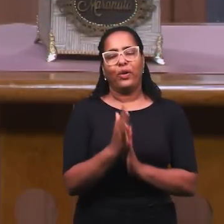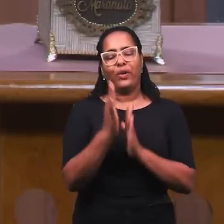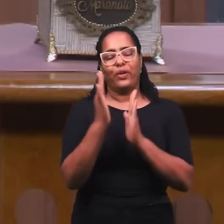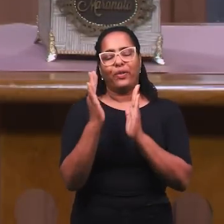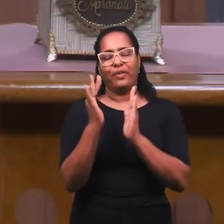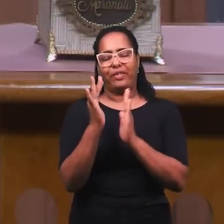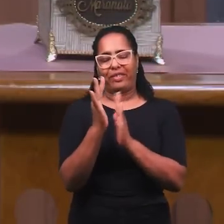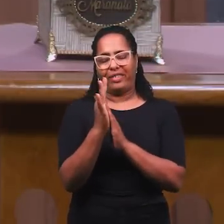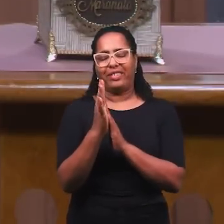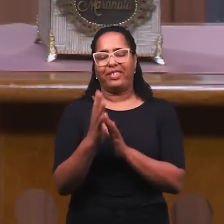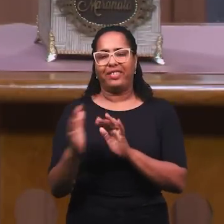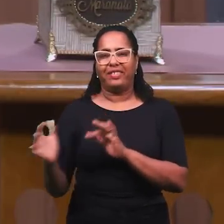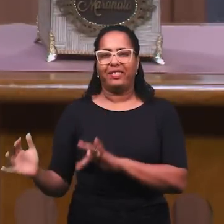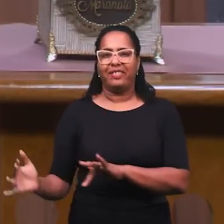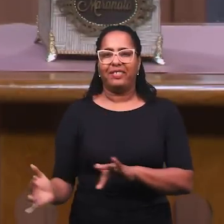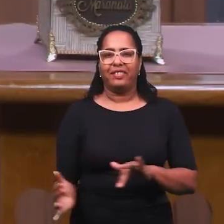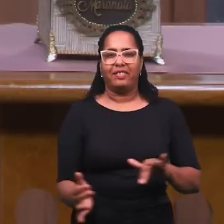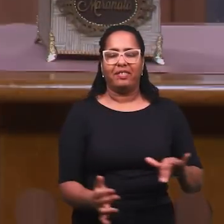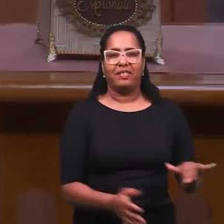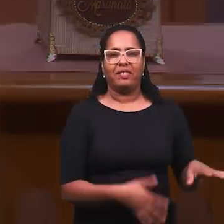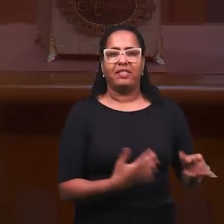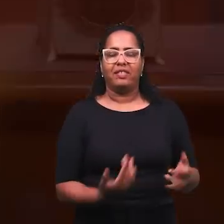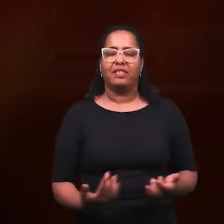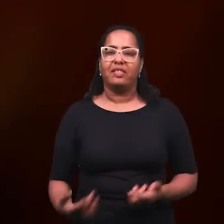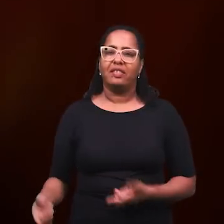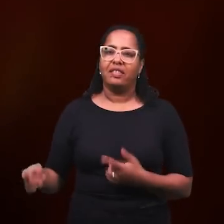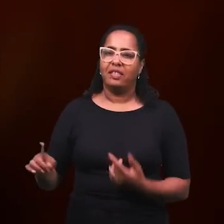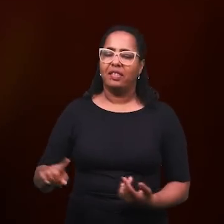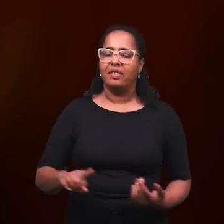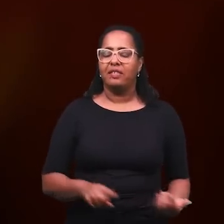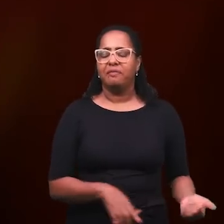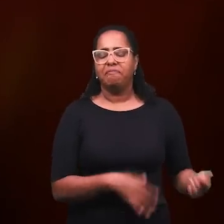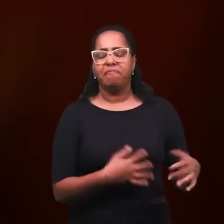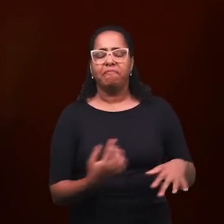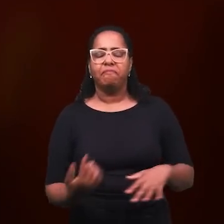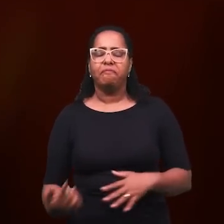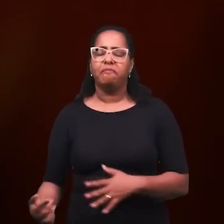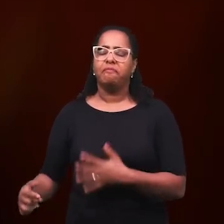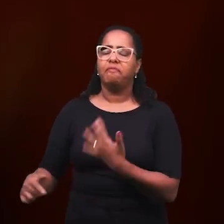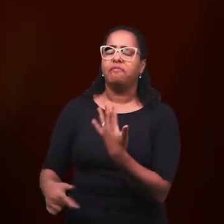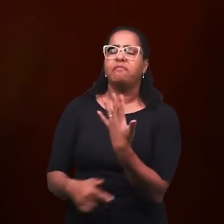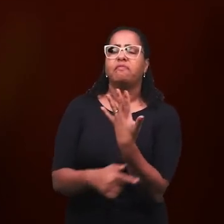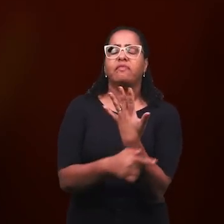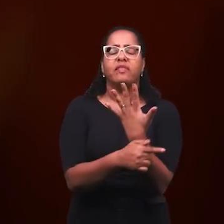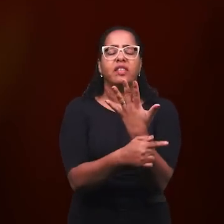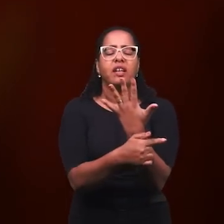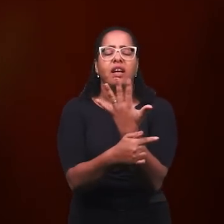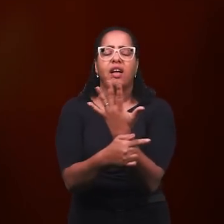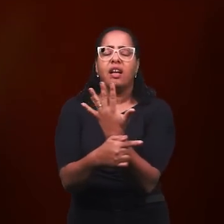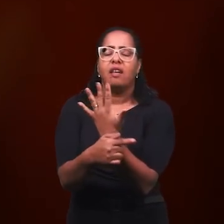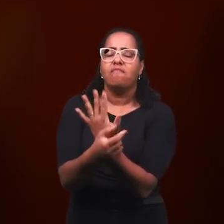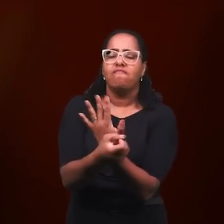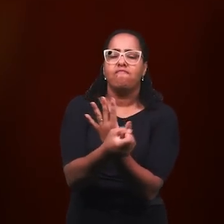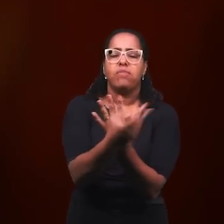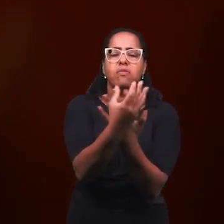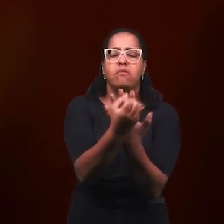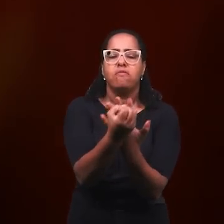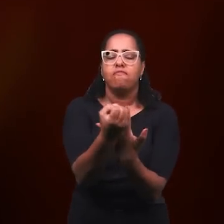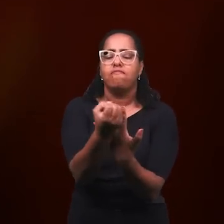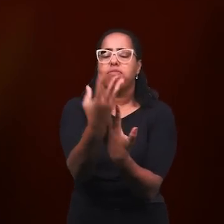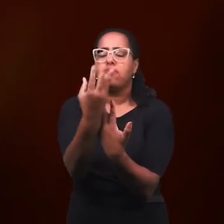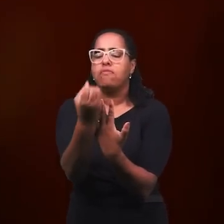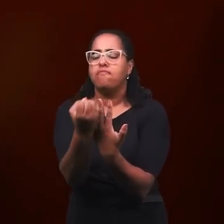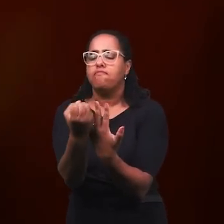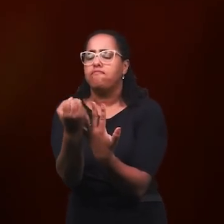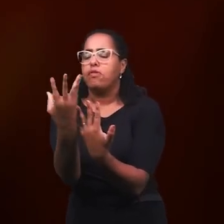vamos cantar agora um louvor a Deus. Se te castiçais, o Espírito acendeu,